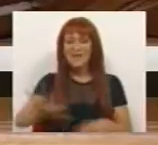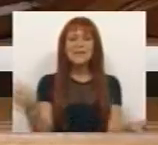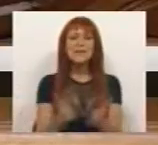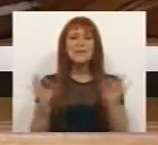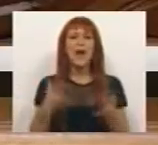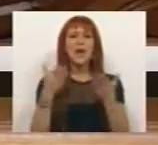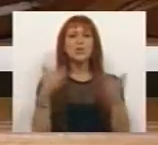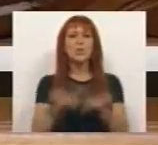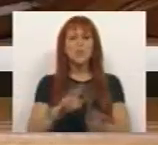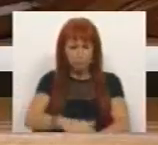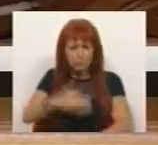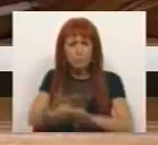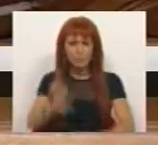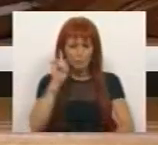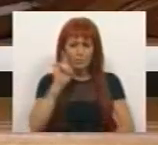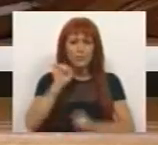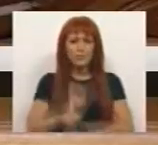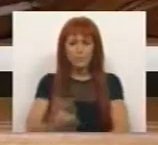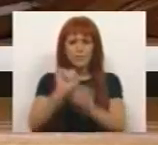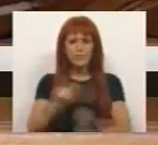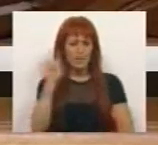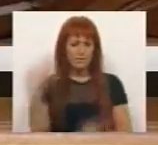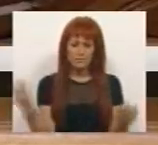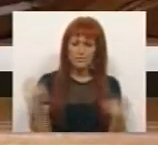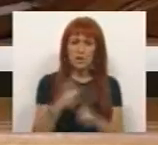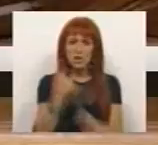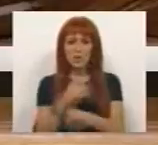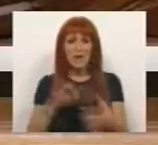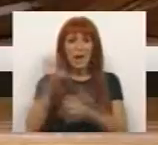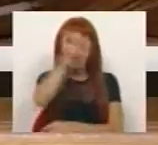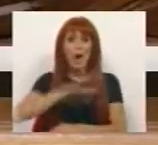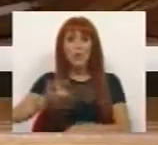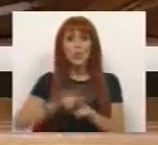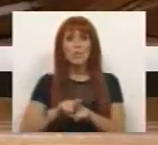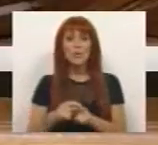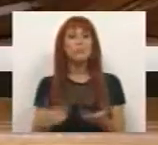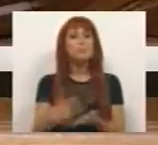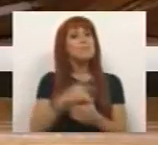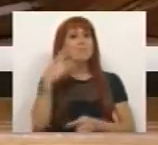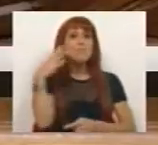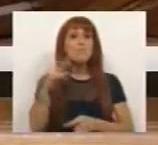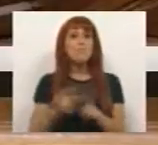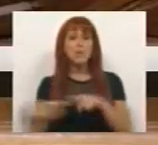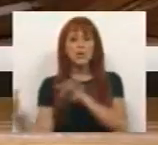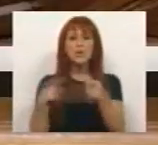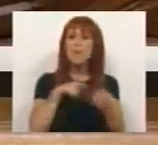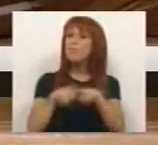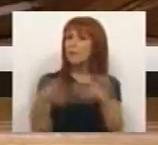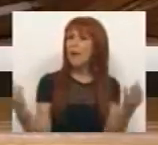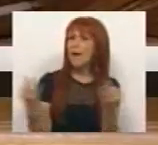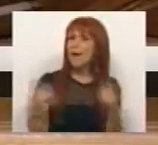também contribuir para reforçar a importância e a relevância das questões ambientais e dos recursos naturais na discussão